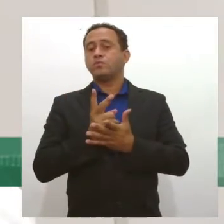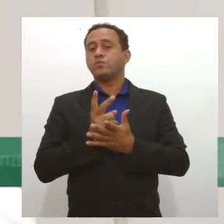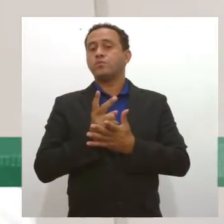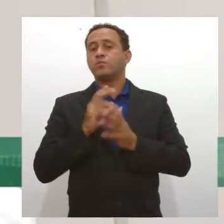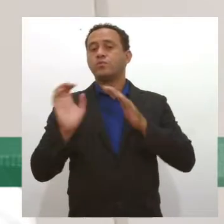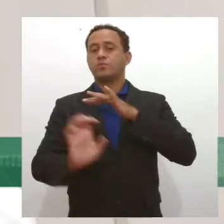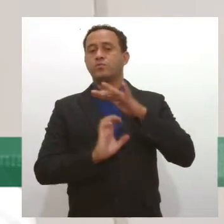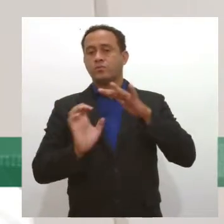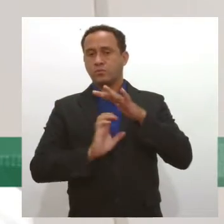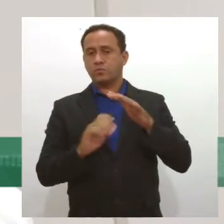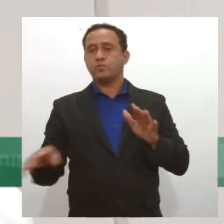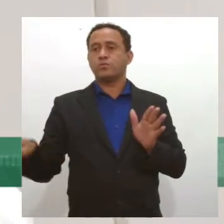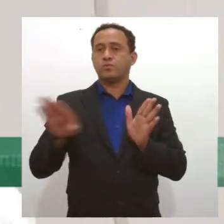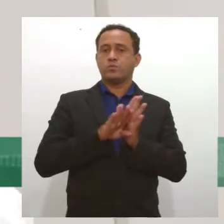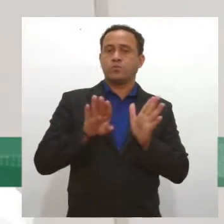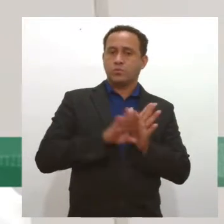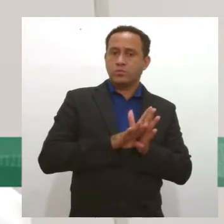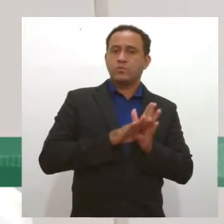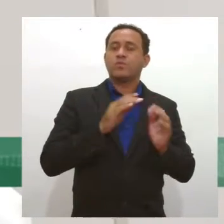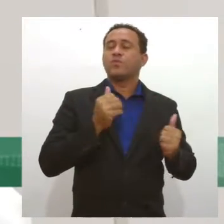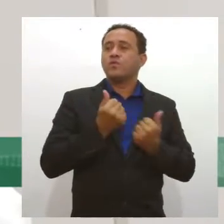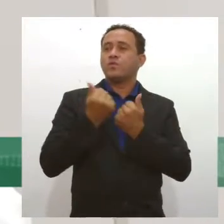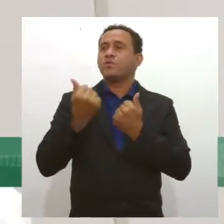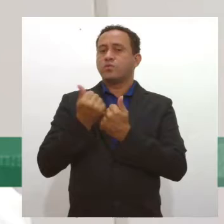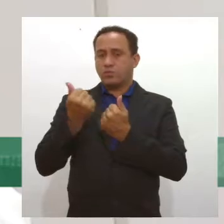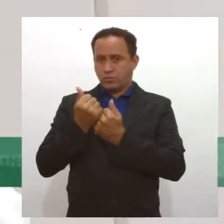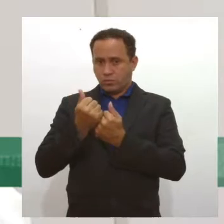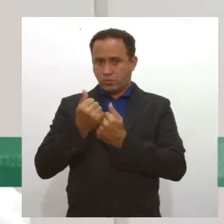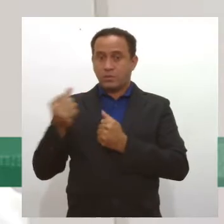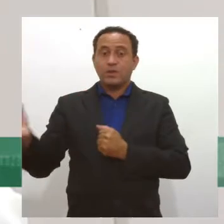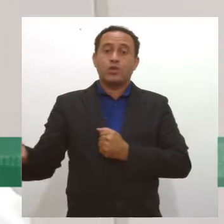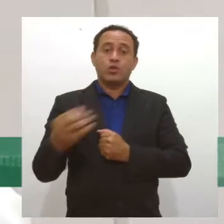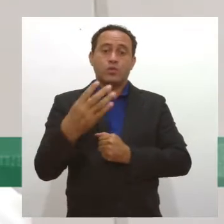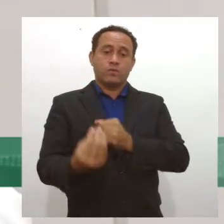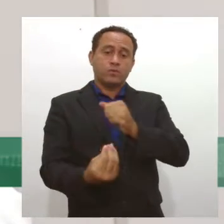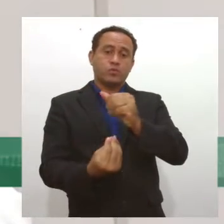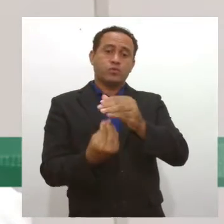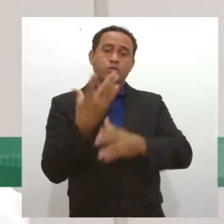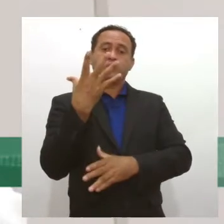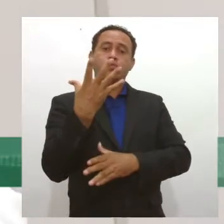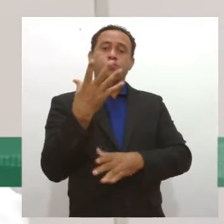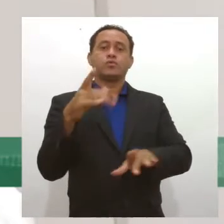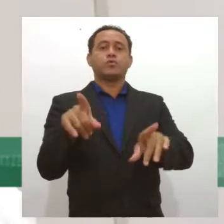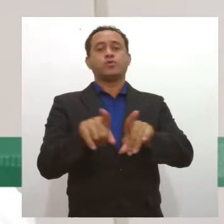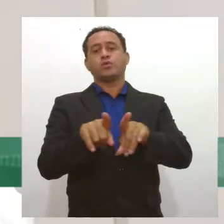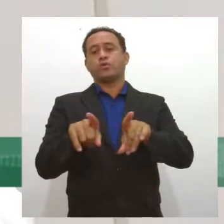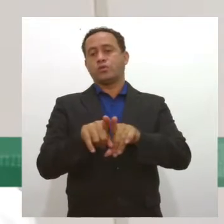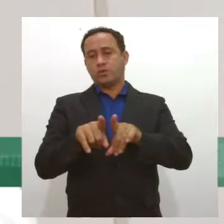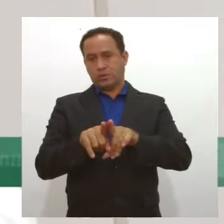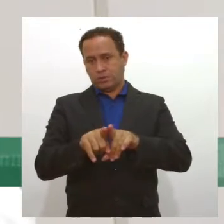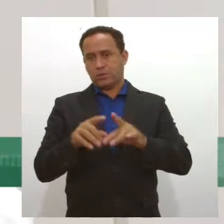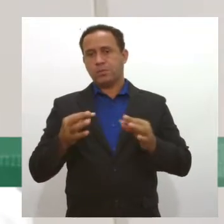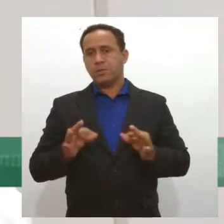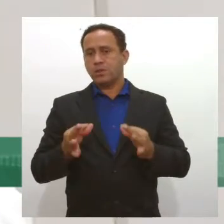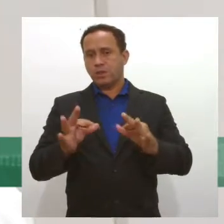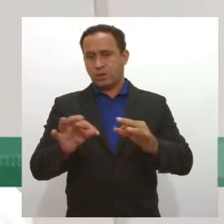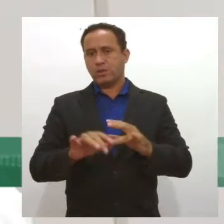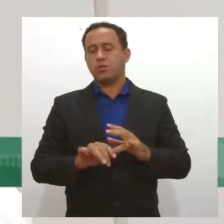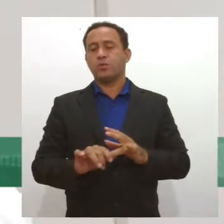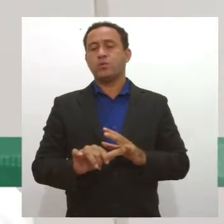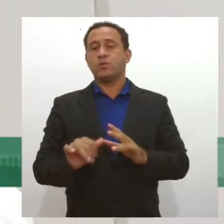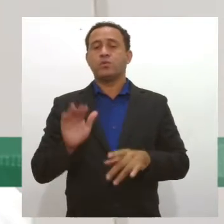aí do marco, vai ajudar muito a criação de novas empresas na área de tecnologia, ajudando